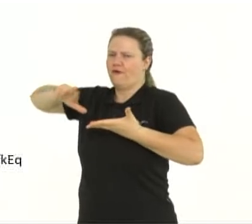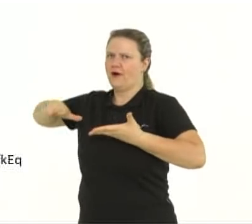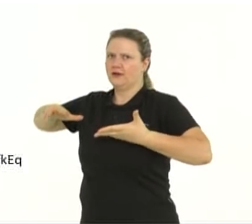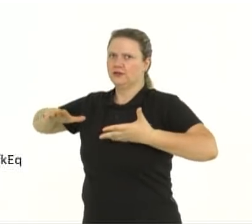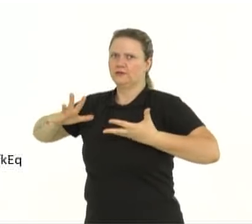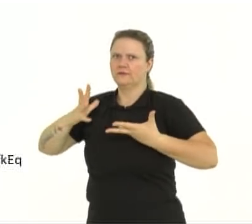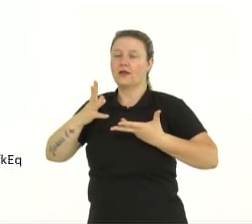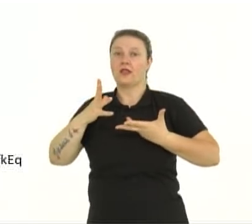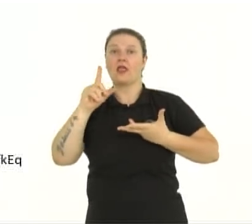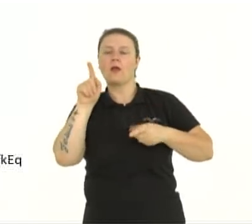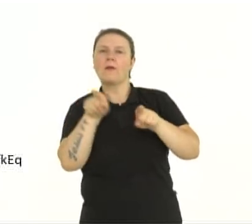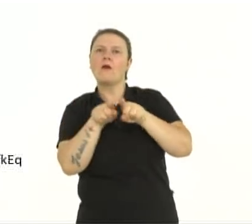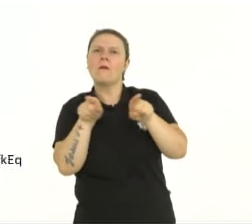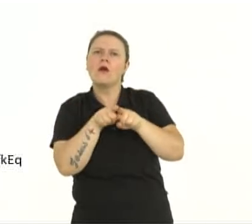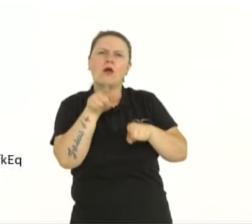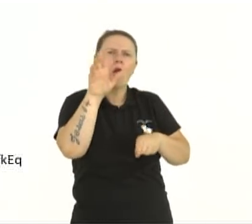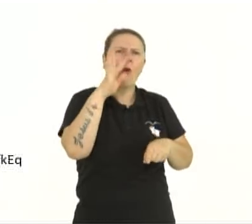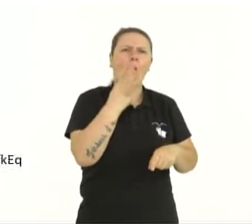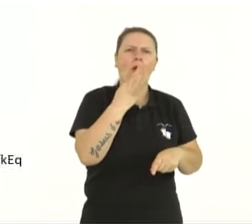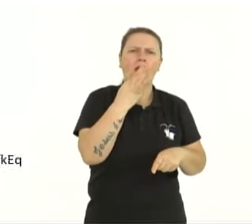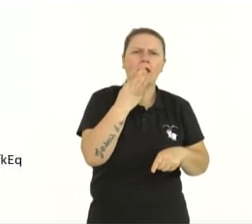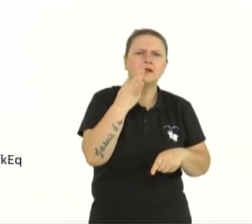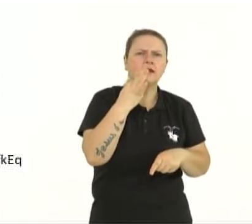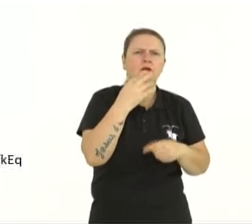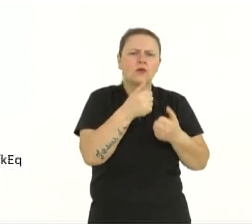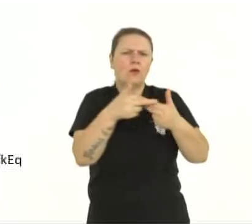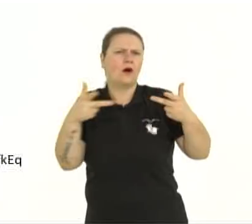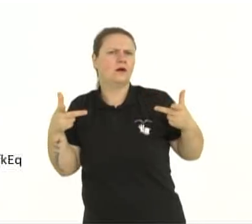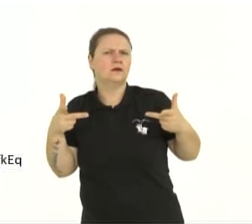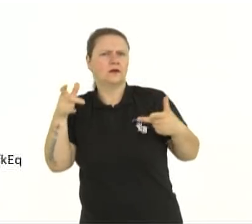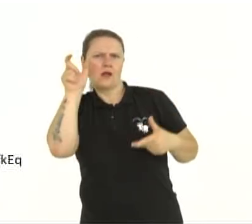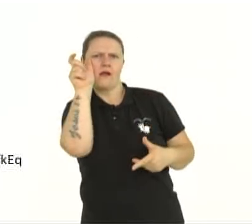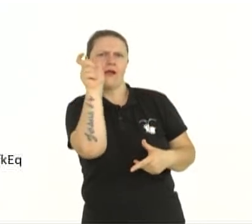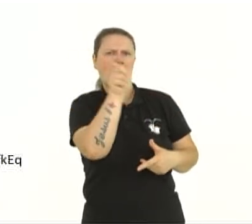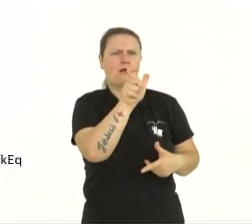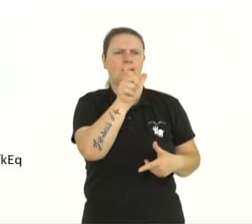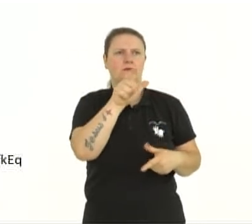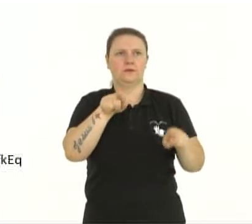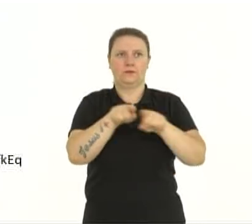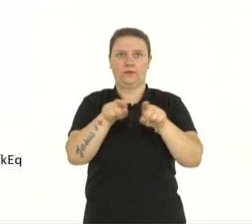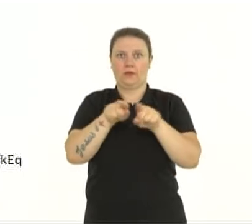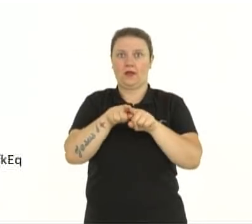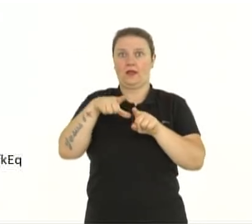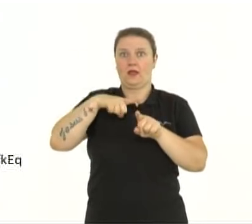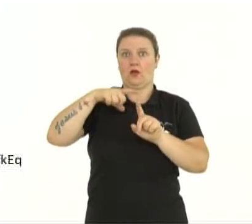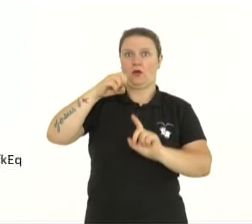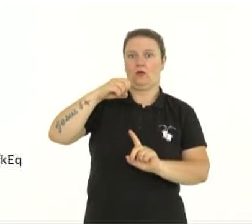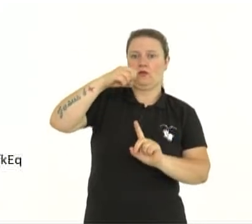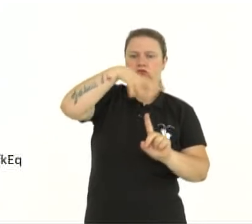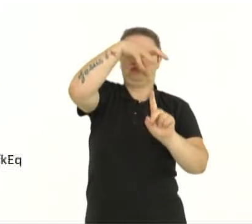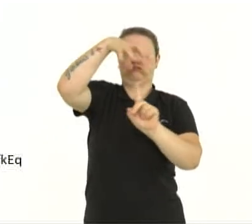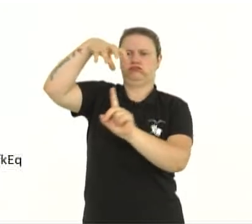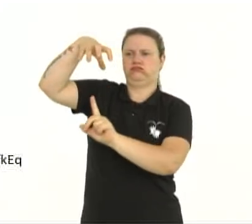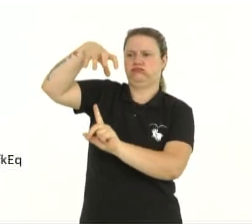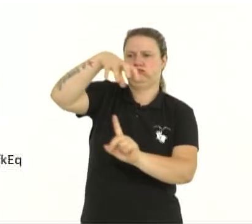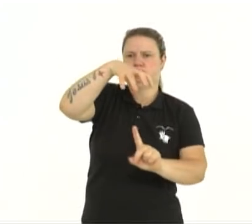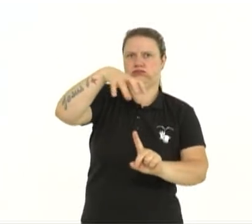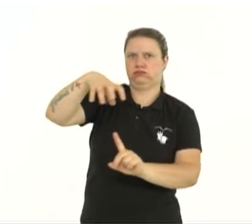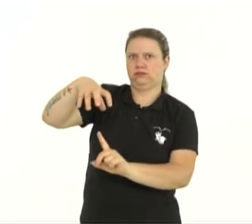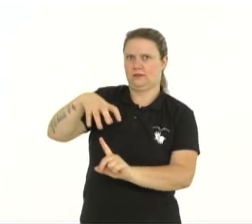algumas curiosidades dessas práticas. E aqui a gente já tem uma, que é o paraquedismo. A gente vai falar sobre ele